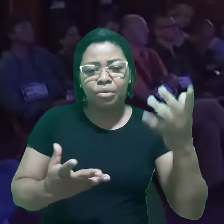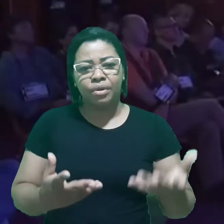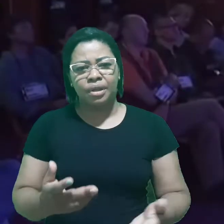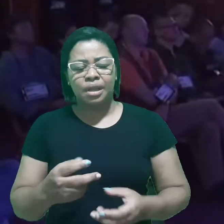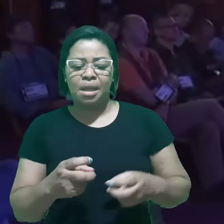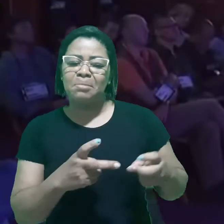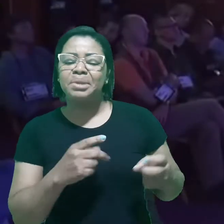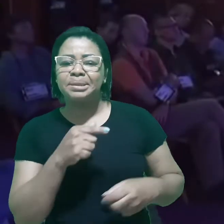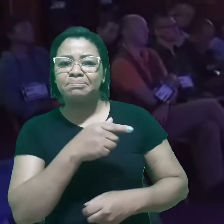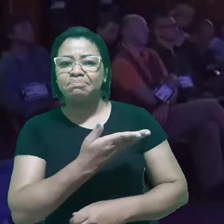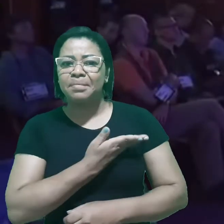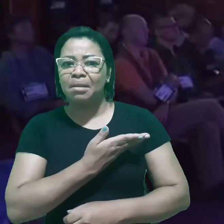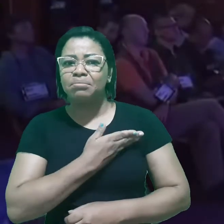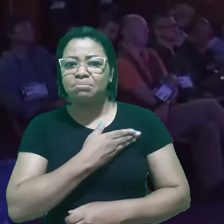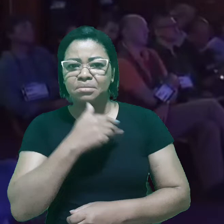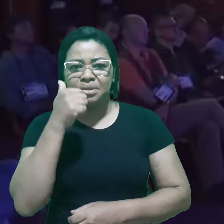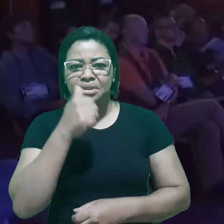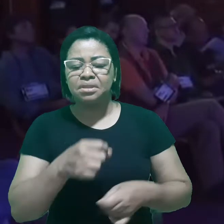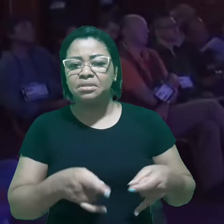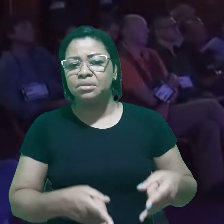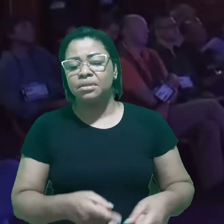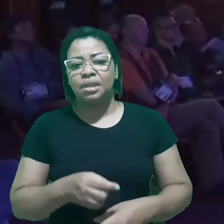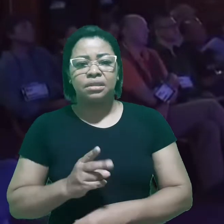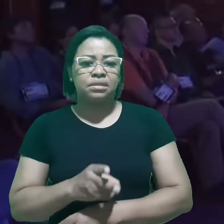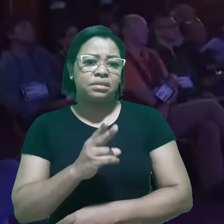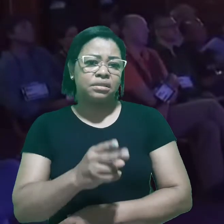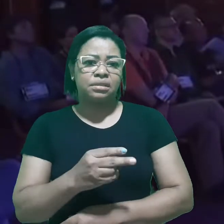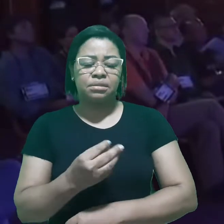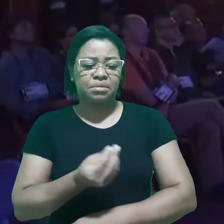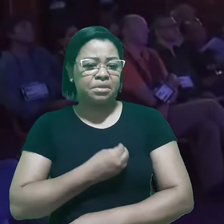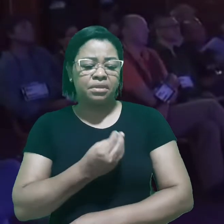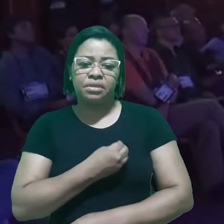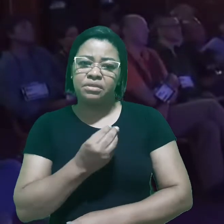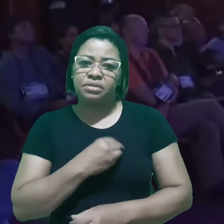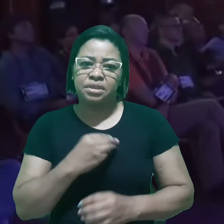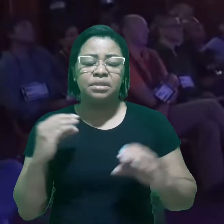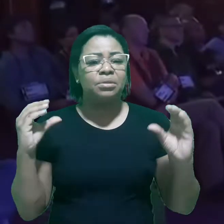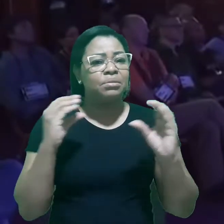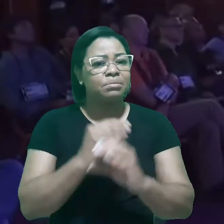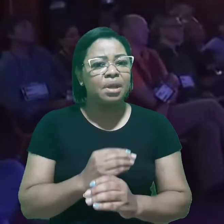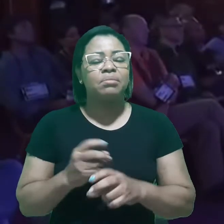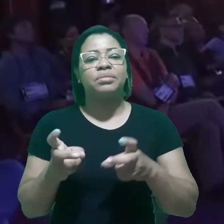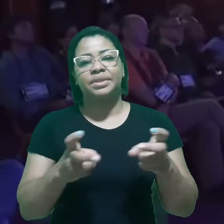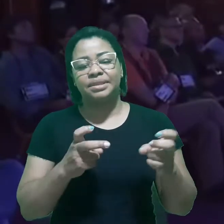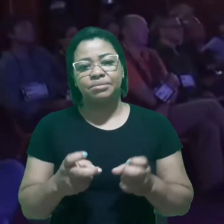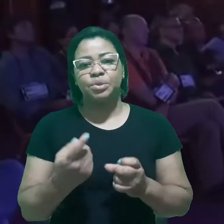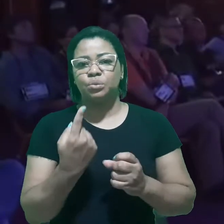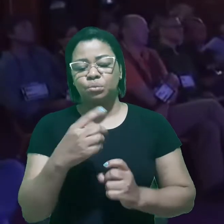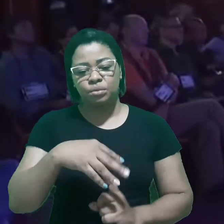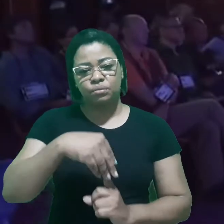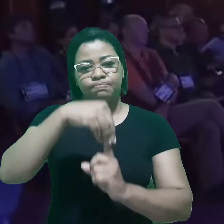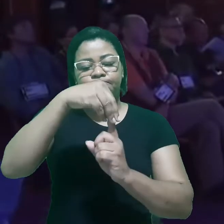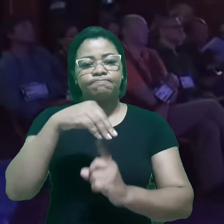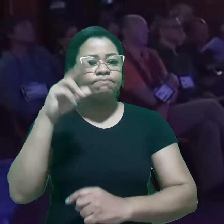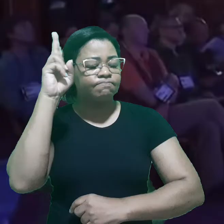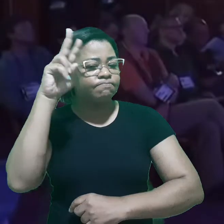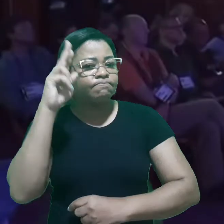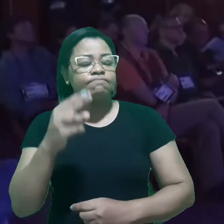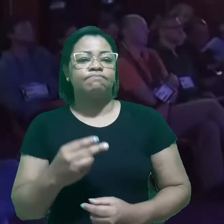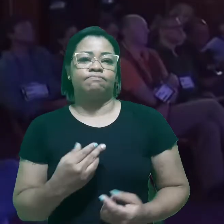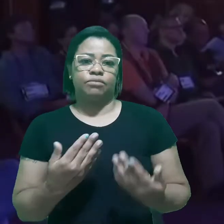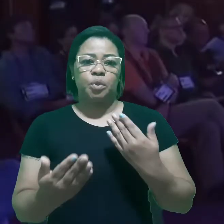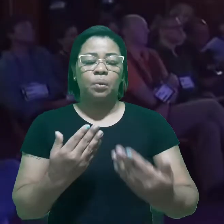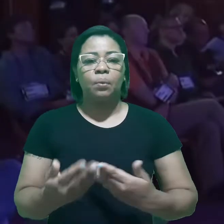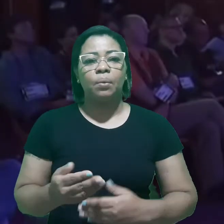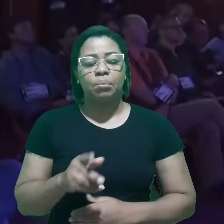visto e ouvido diferentes versões de uma única história. Como um professor que uma vez me disse que meu romance não